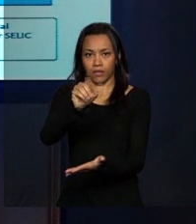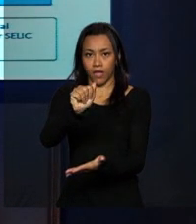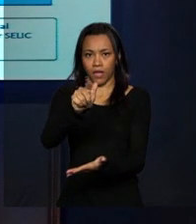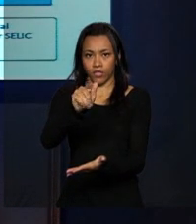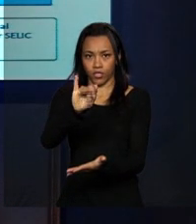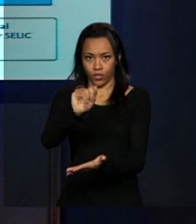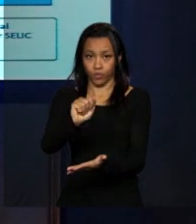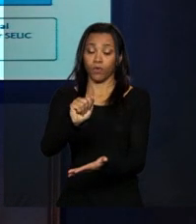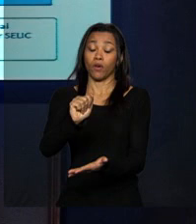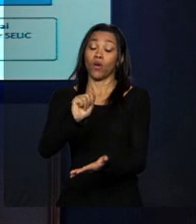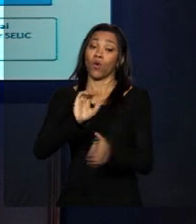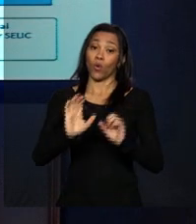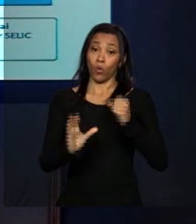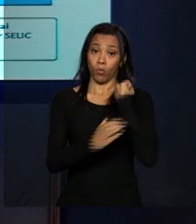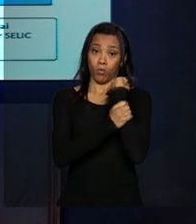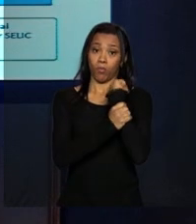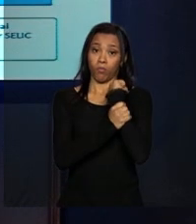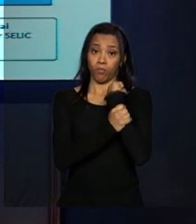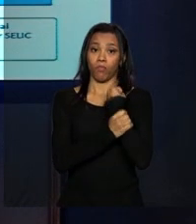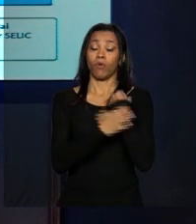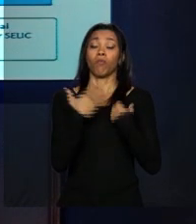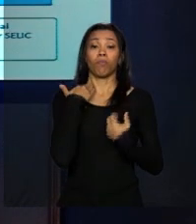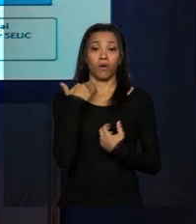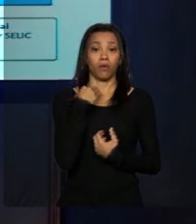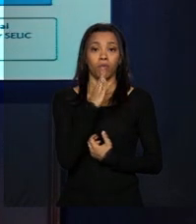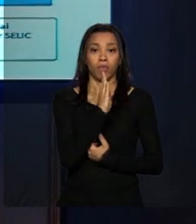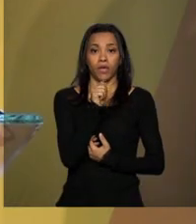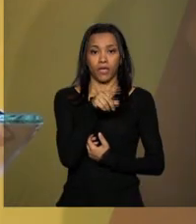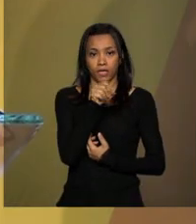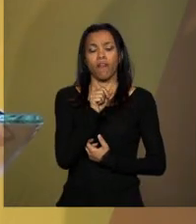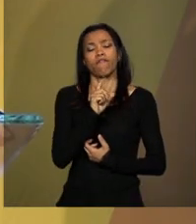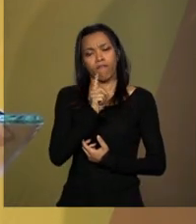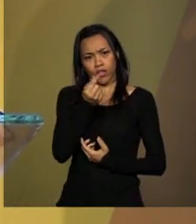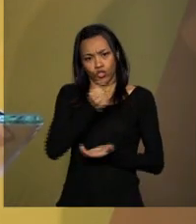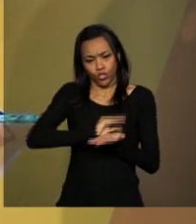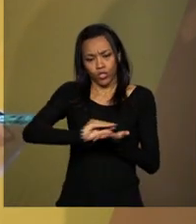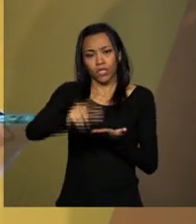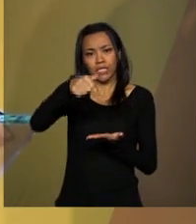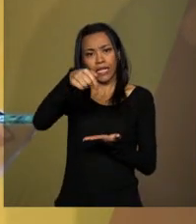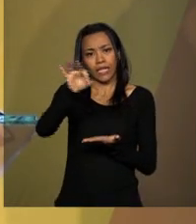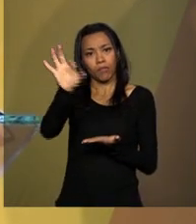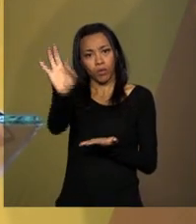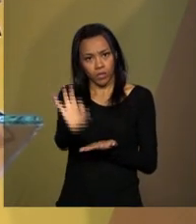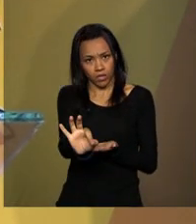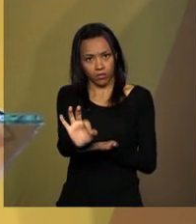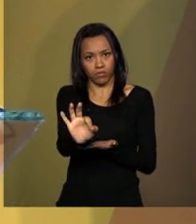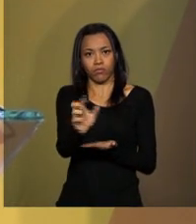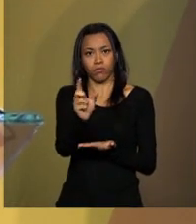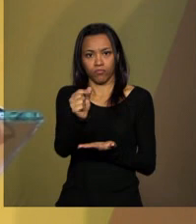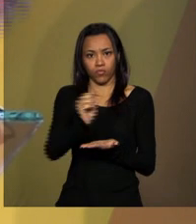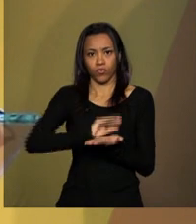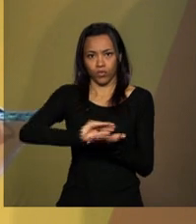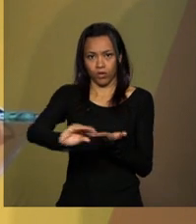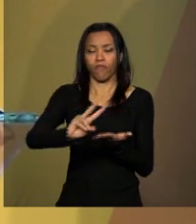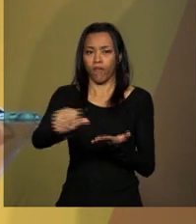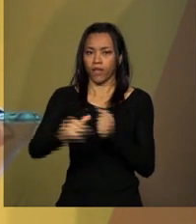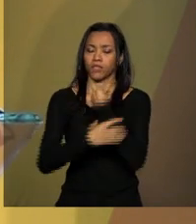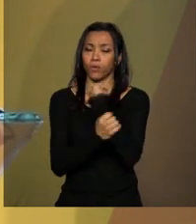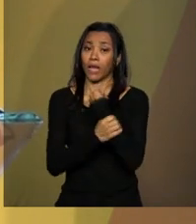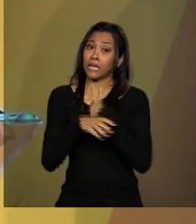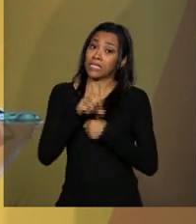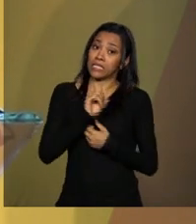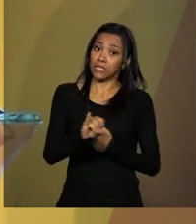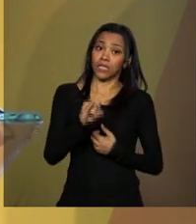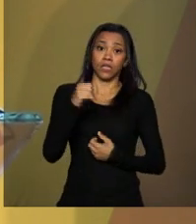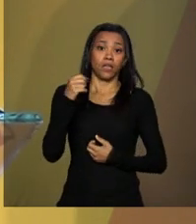70% dos investimentos no entanto se não houver